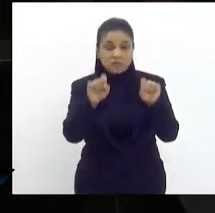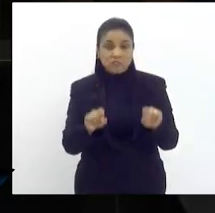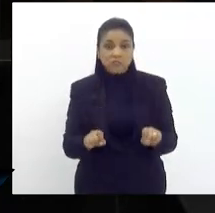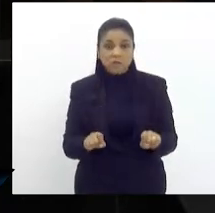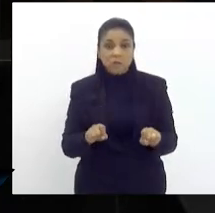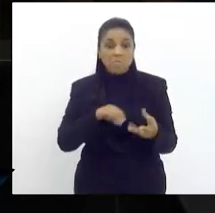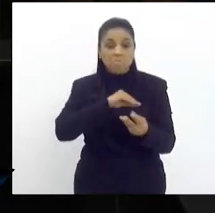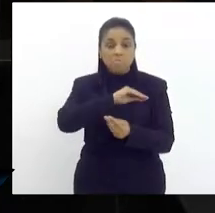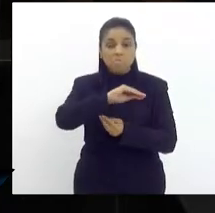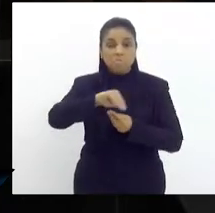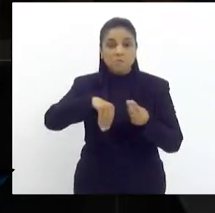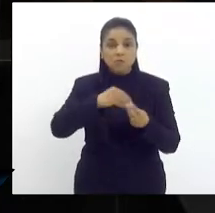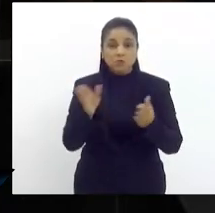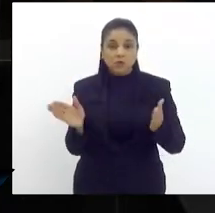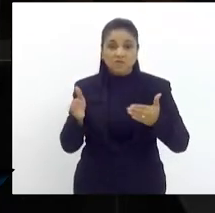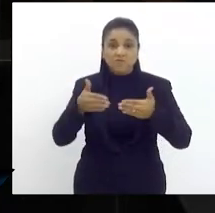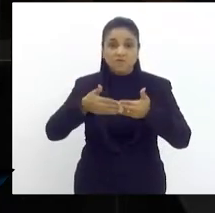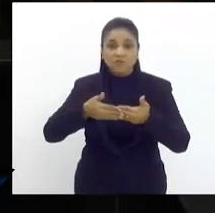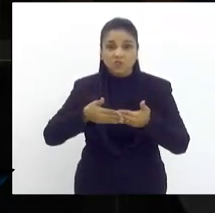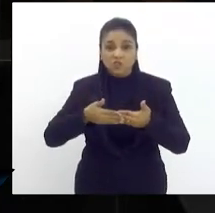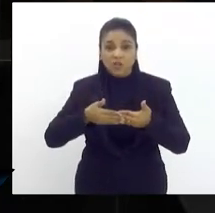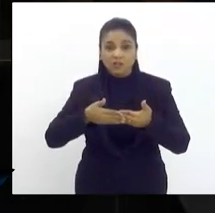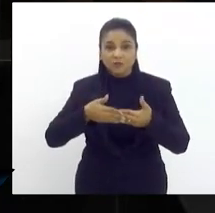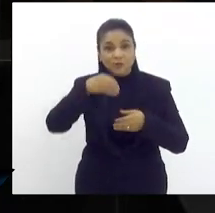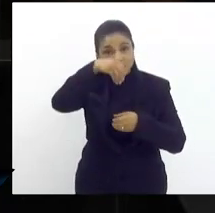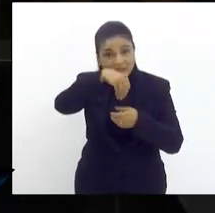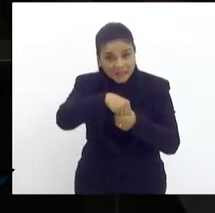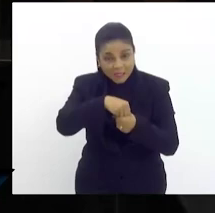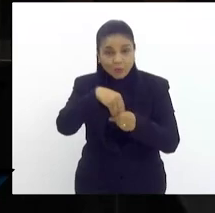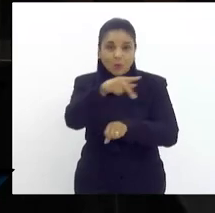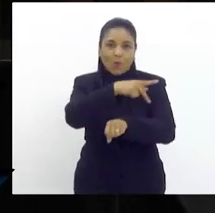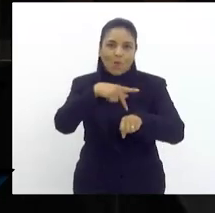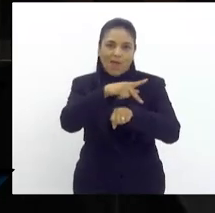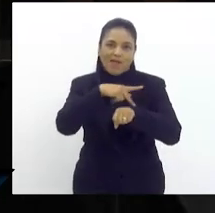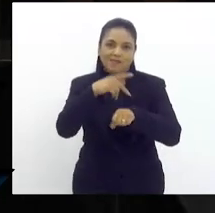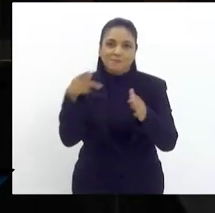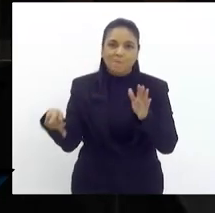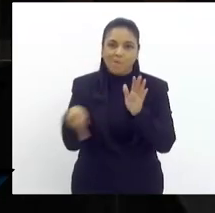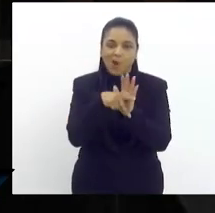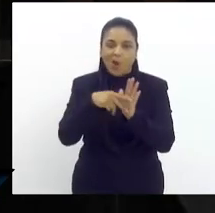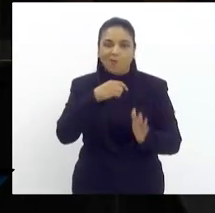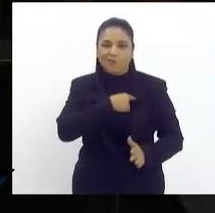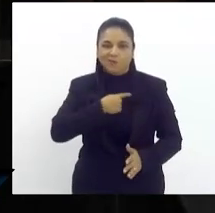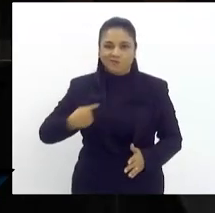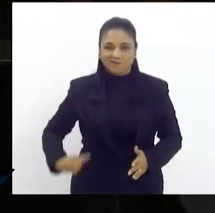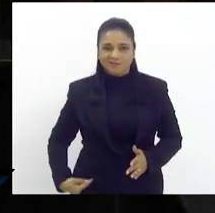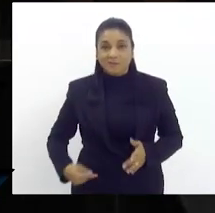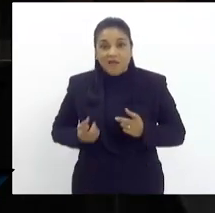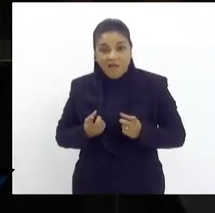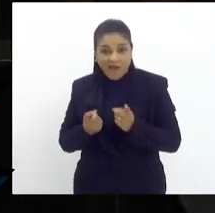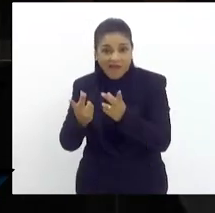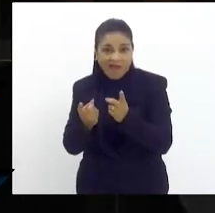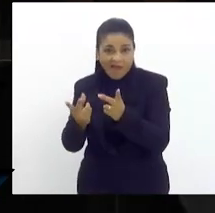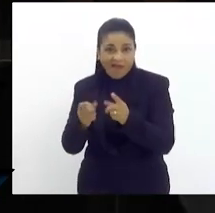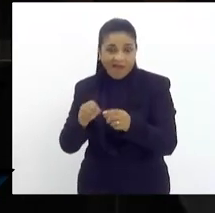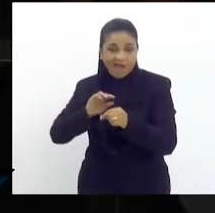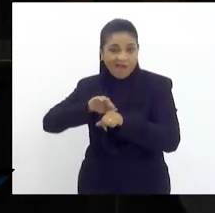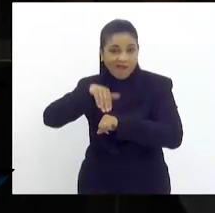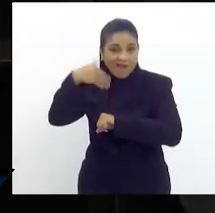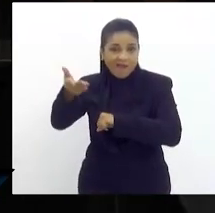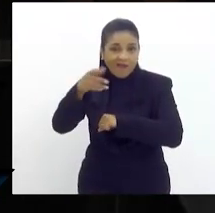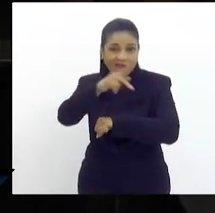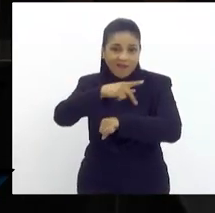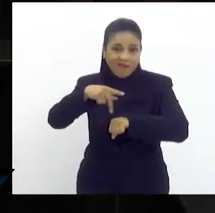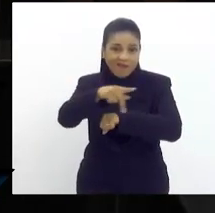ele é fechado dentro da China mas exportador e capitalista em relação